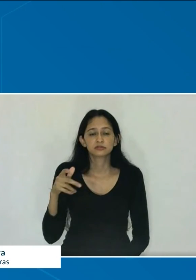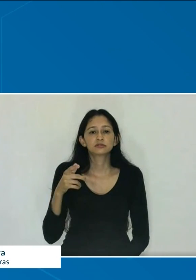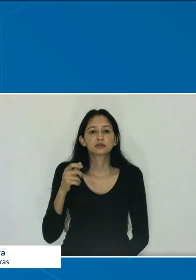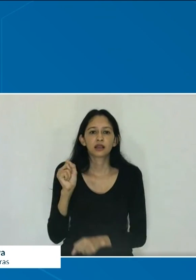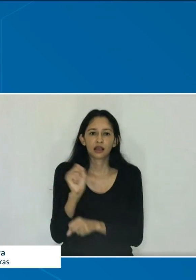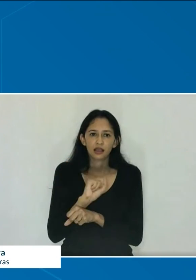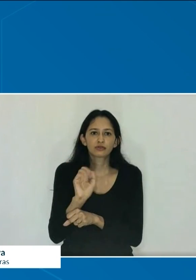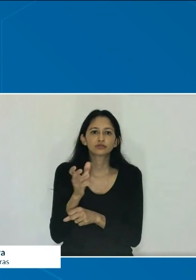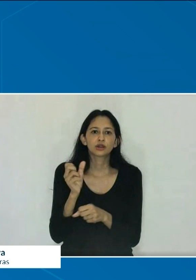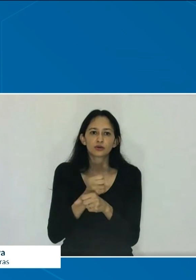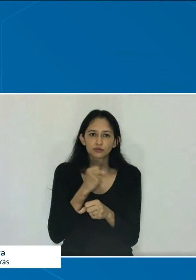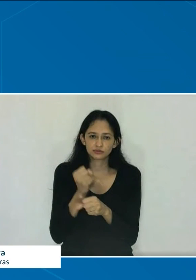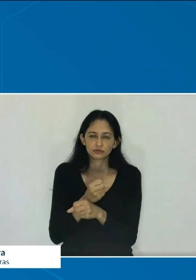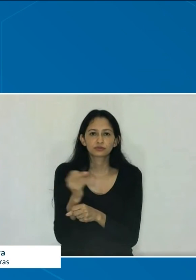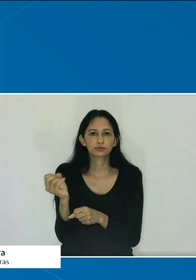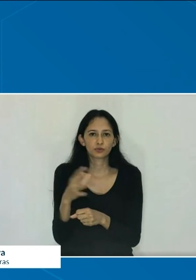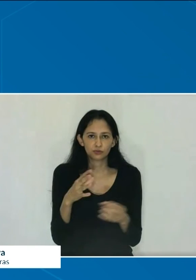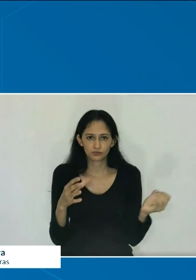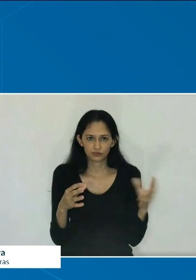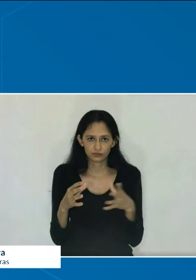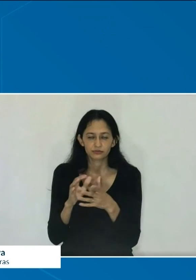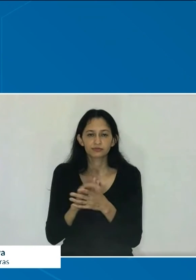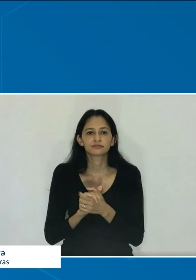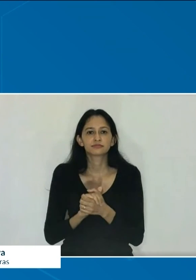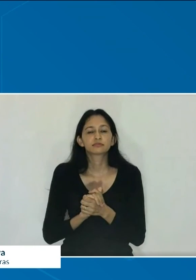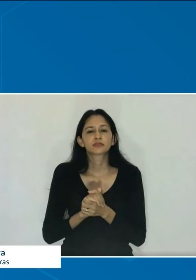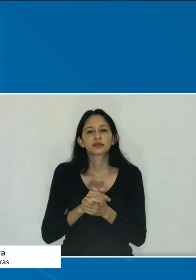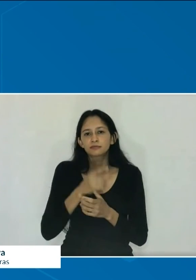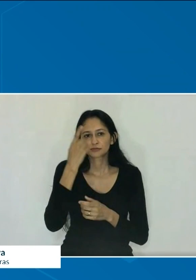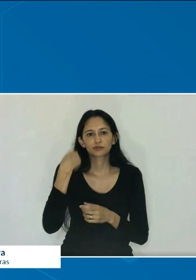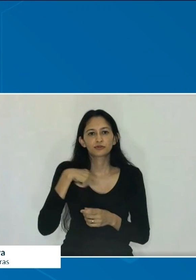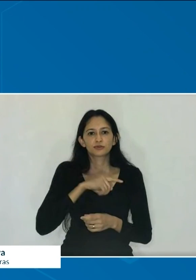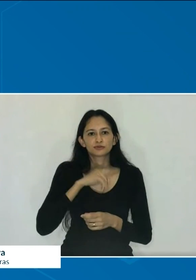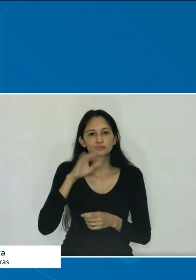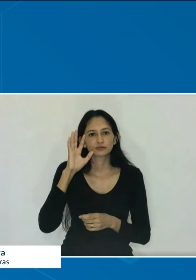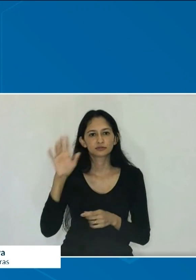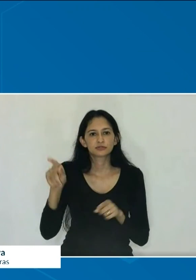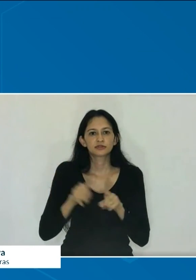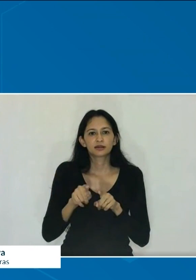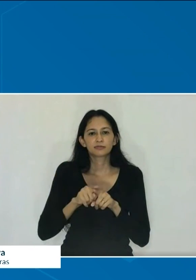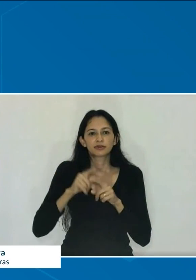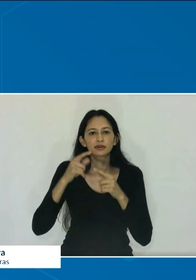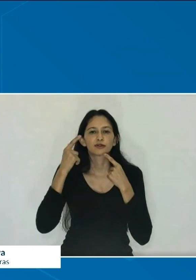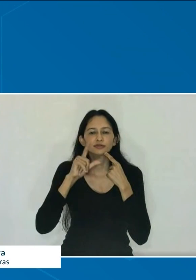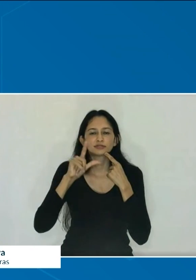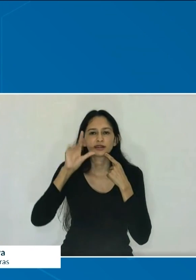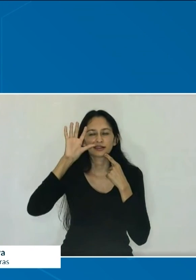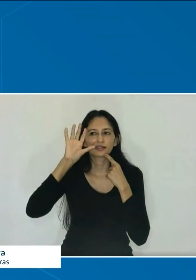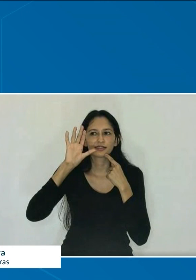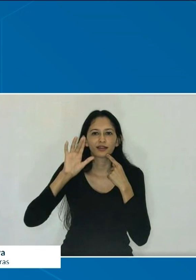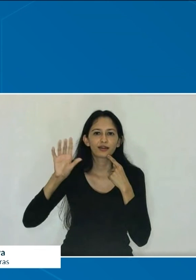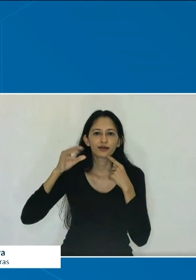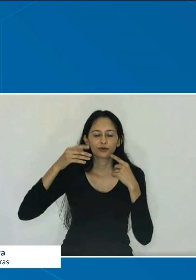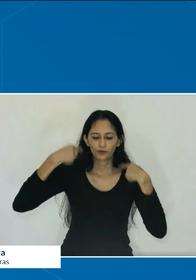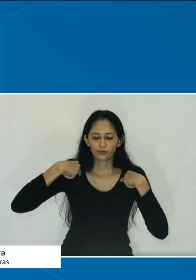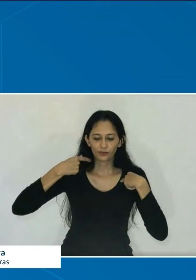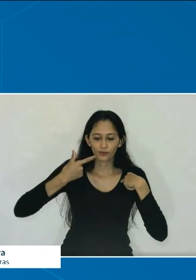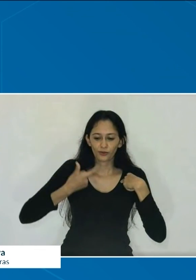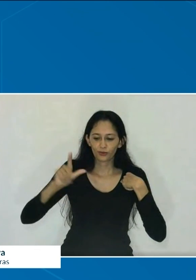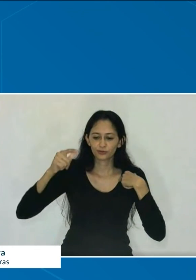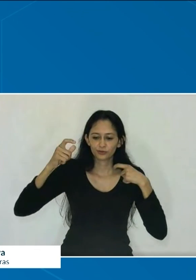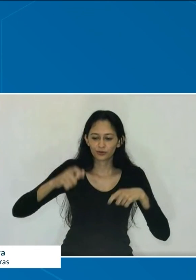sendo fabricados para energia elétrica. E, lógico, acho que o sonho de consumo de todo mundo é o teletransporte, né? Quem sabe a gente chega lá. Quem sabe, né? E